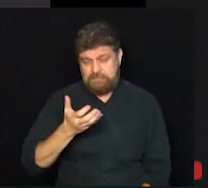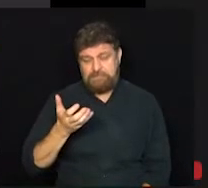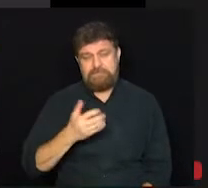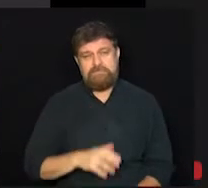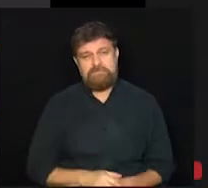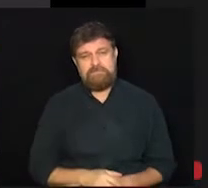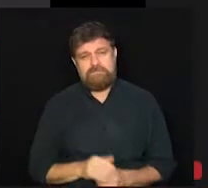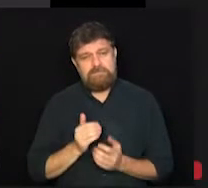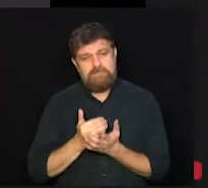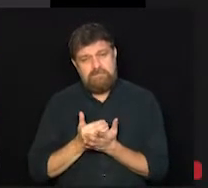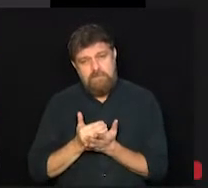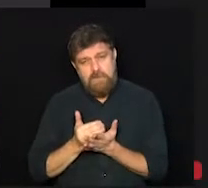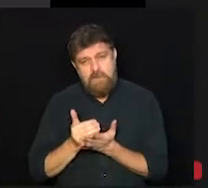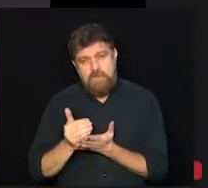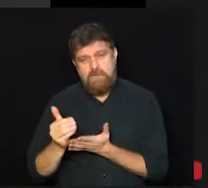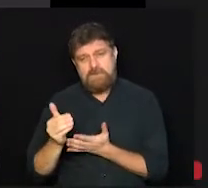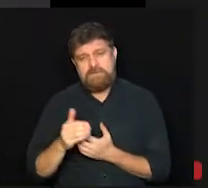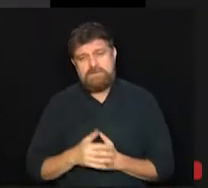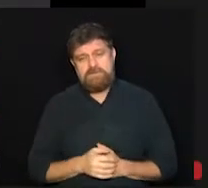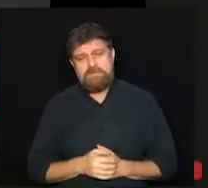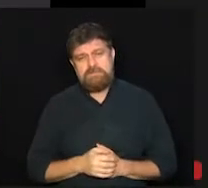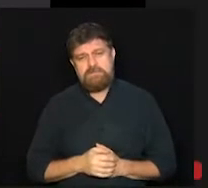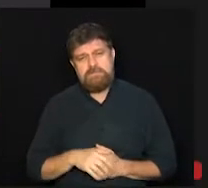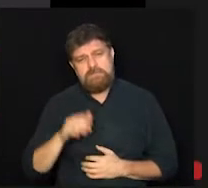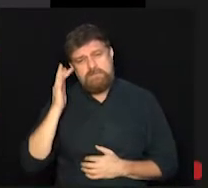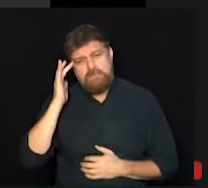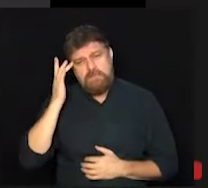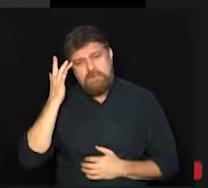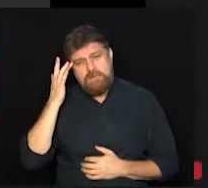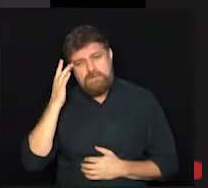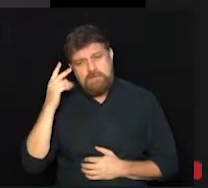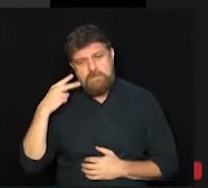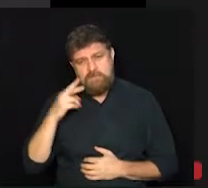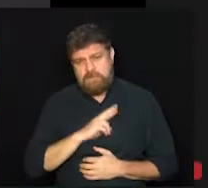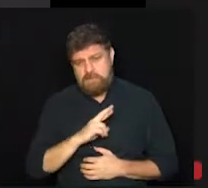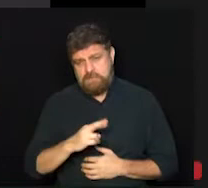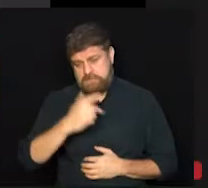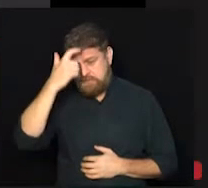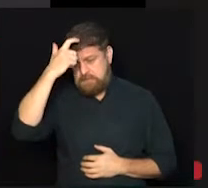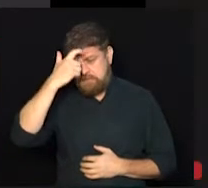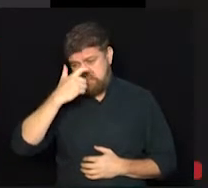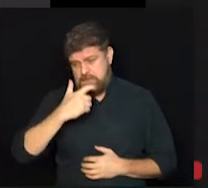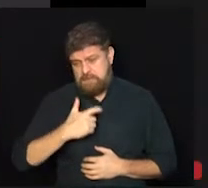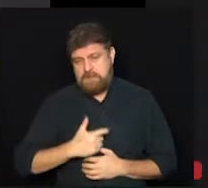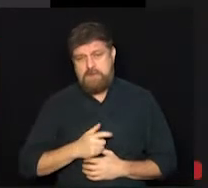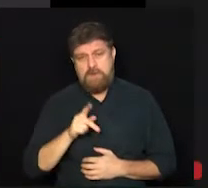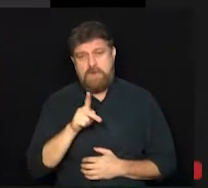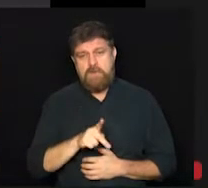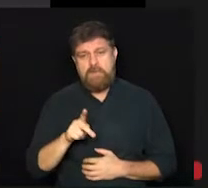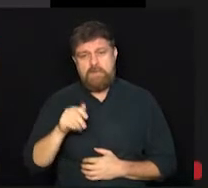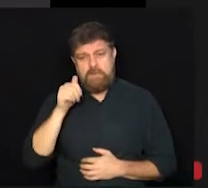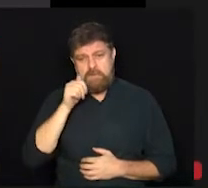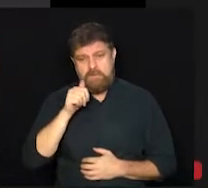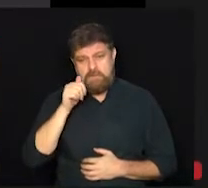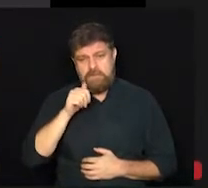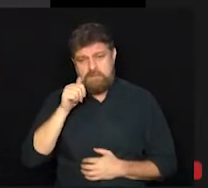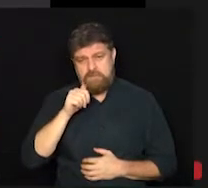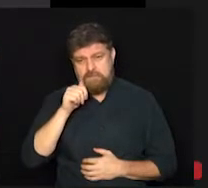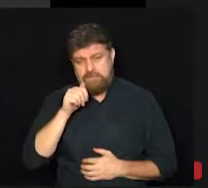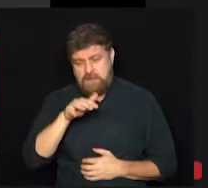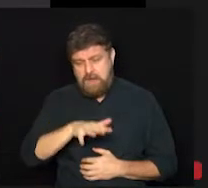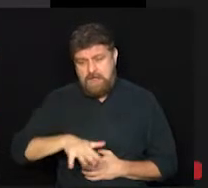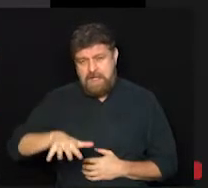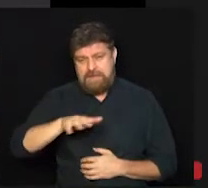Vou começar então, acho que o vereador Rossini já me apresentou, eu sou professora na obstetrícia, o